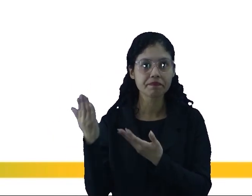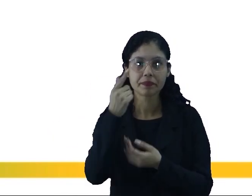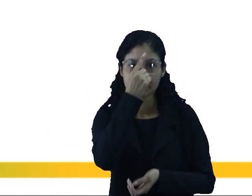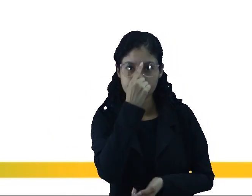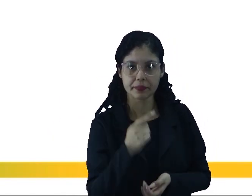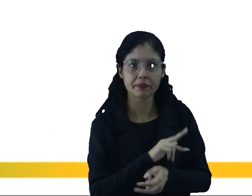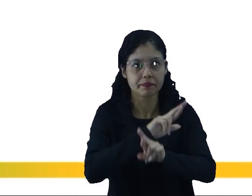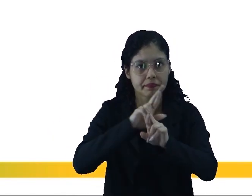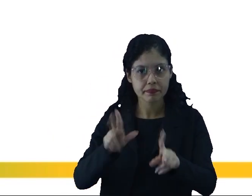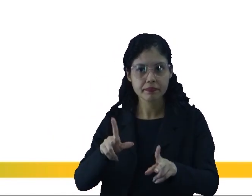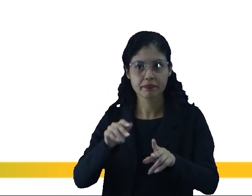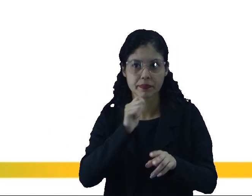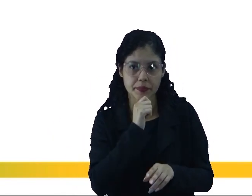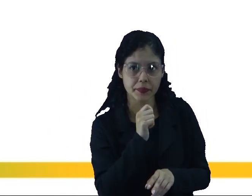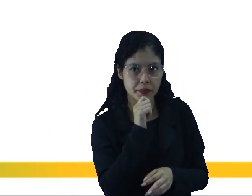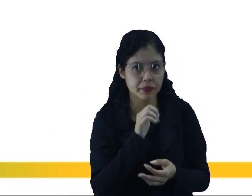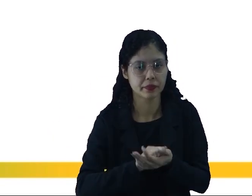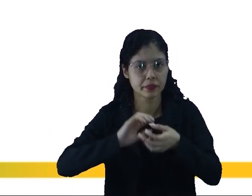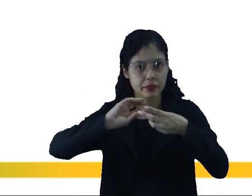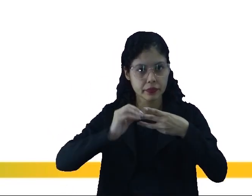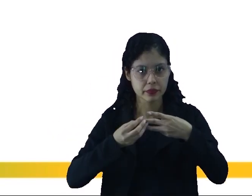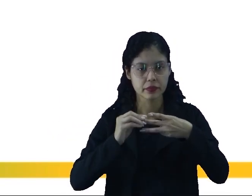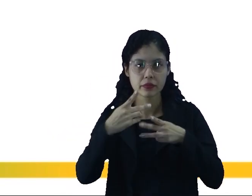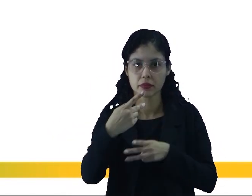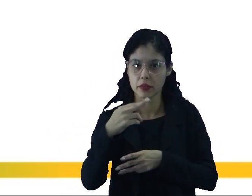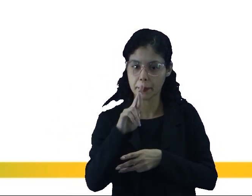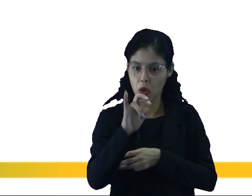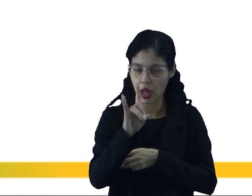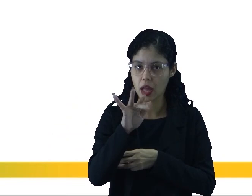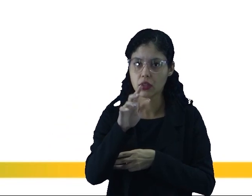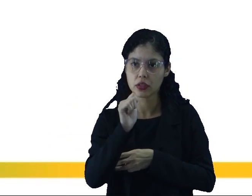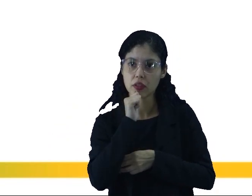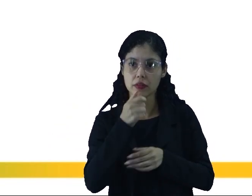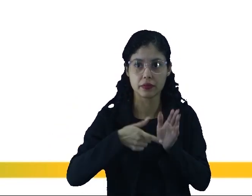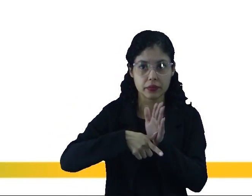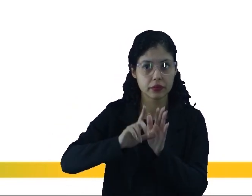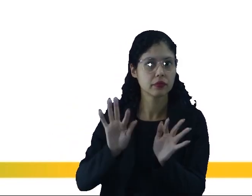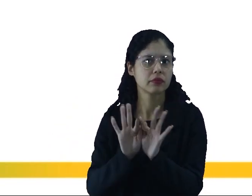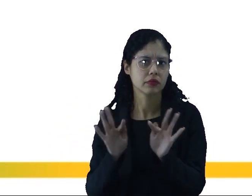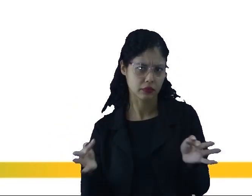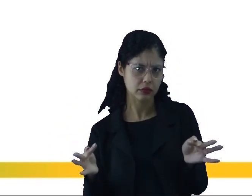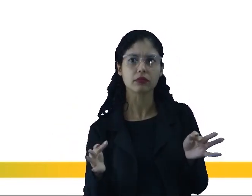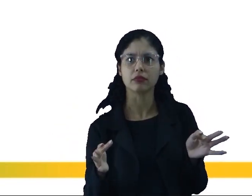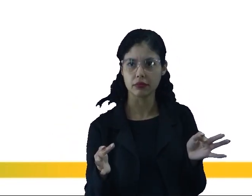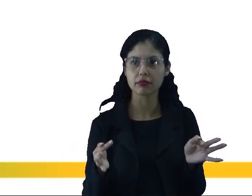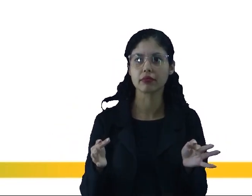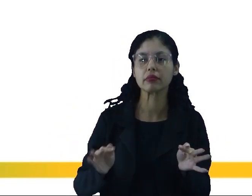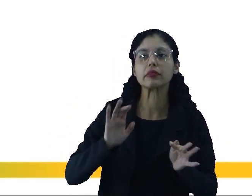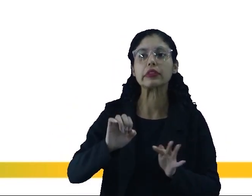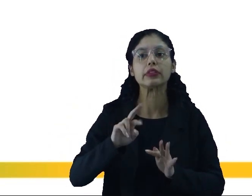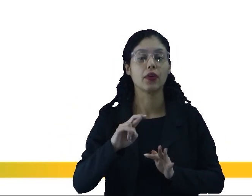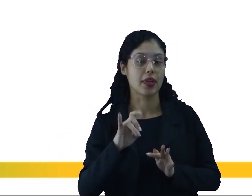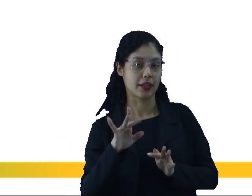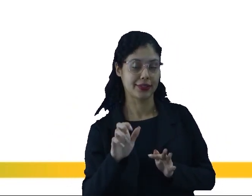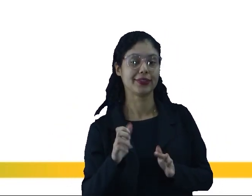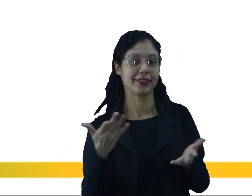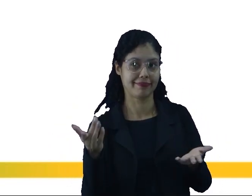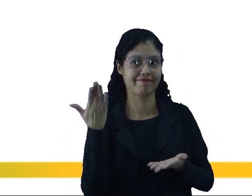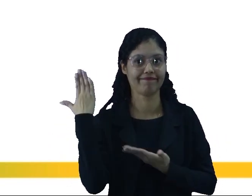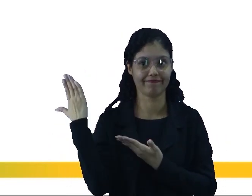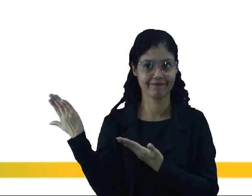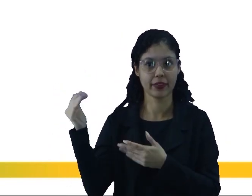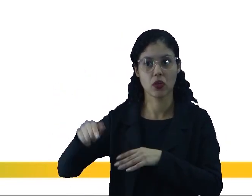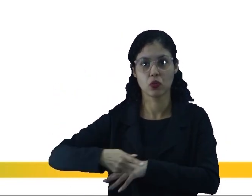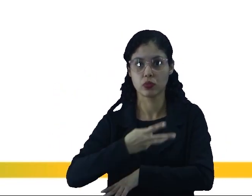observar a diferença de uma célula procariótica, que foi anterior, bem simples, para uma célula eucariótica. Olha